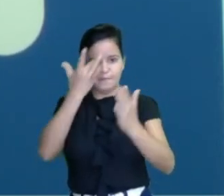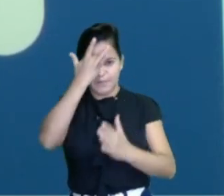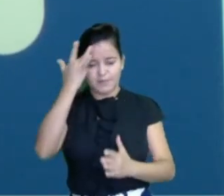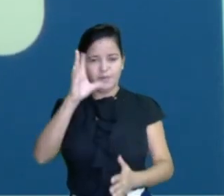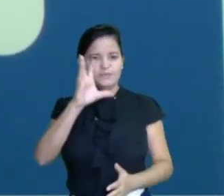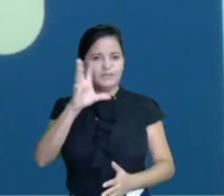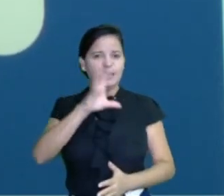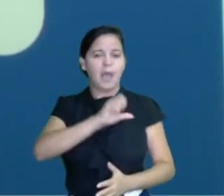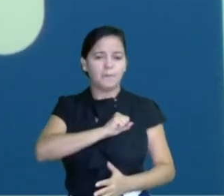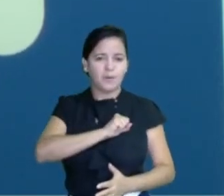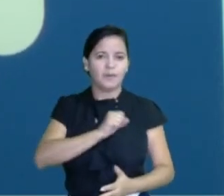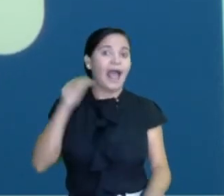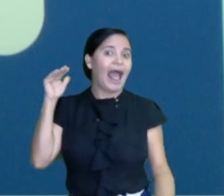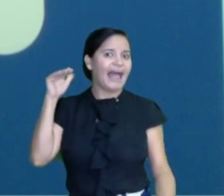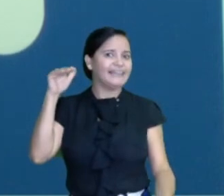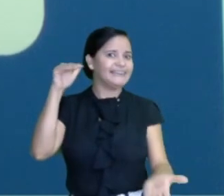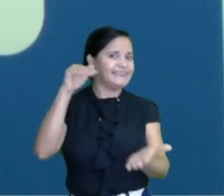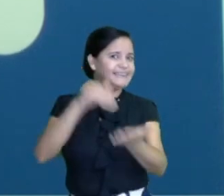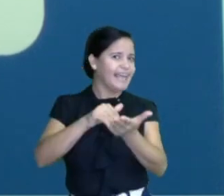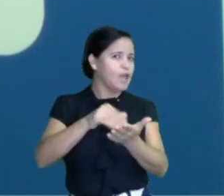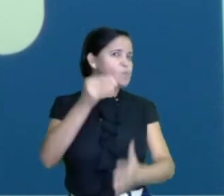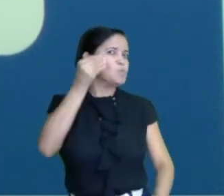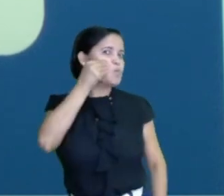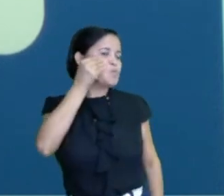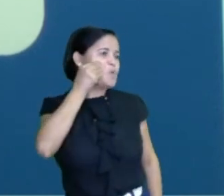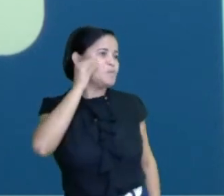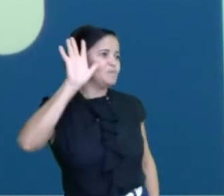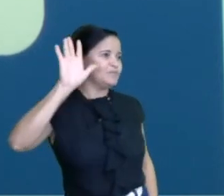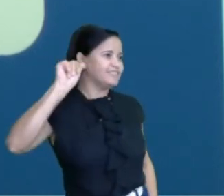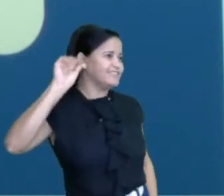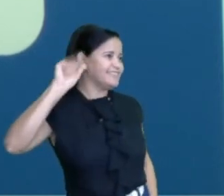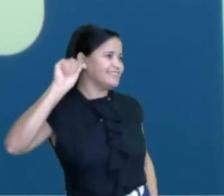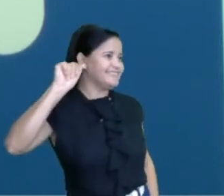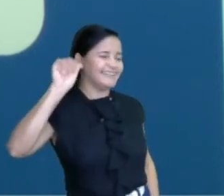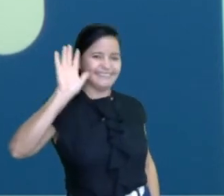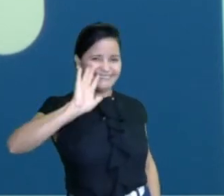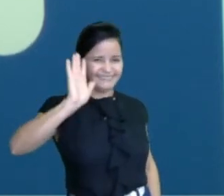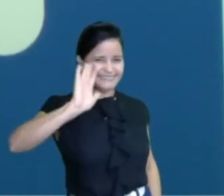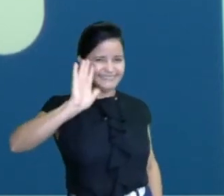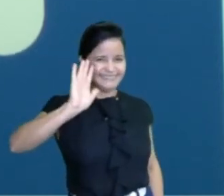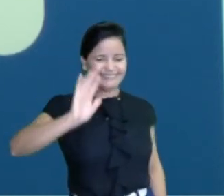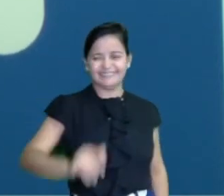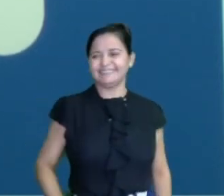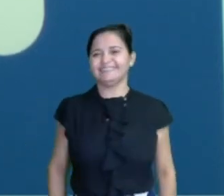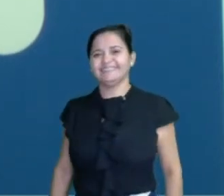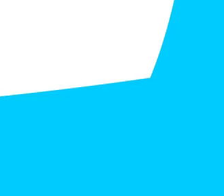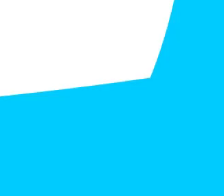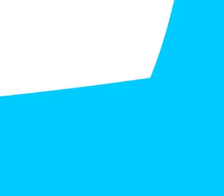Então, até a próxima aula. Beijos, tchau, tchau e até a próxima.